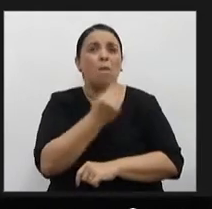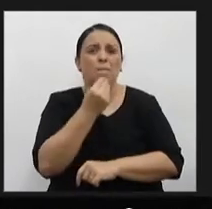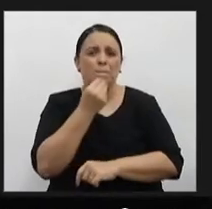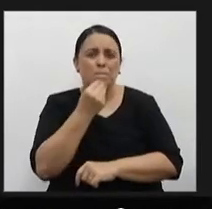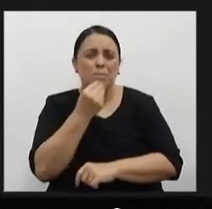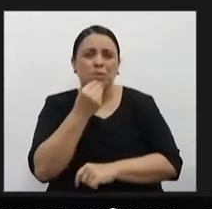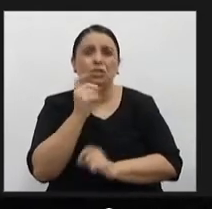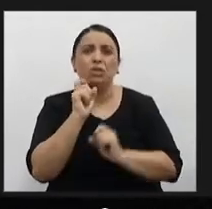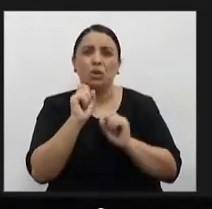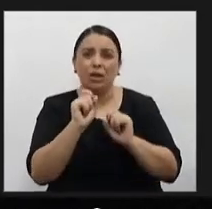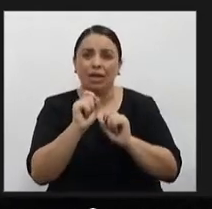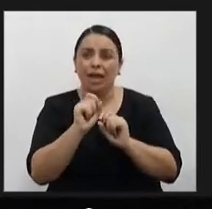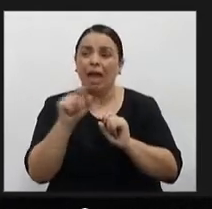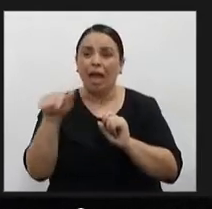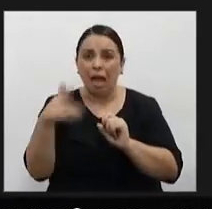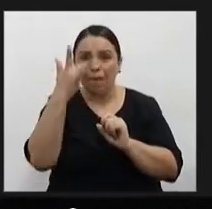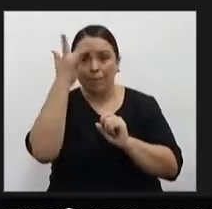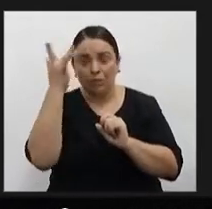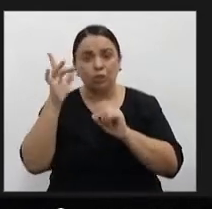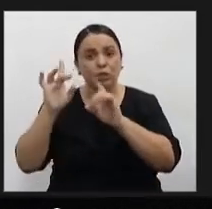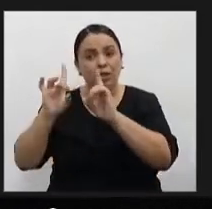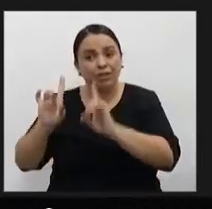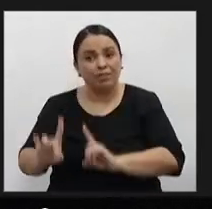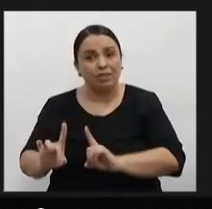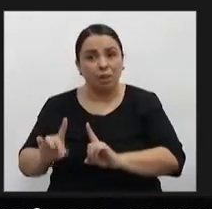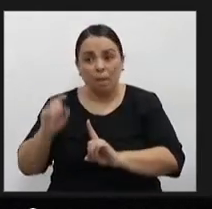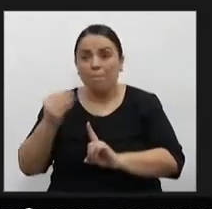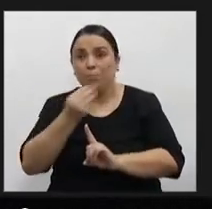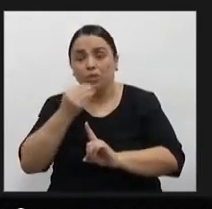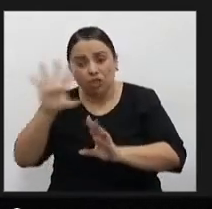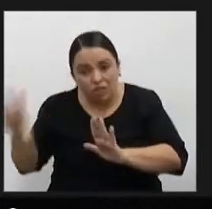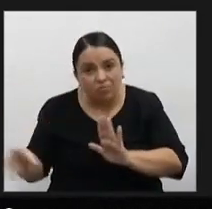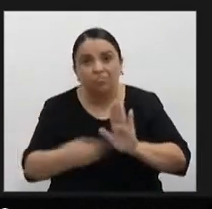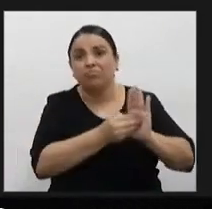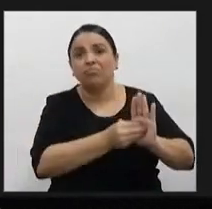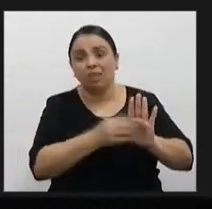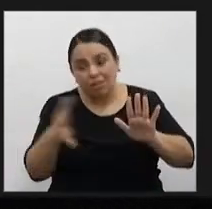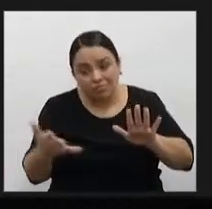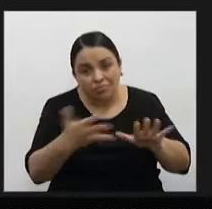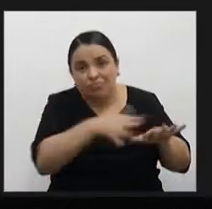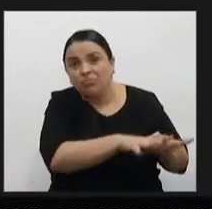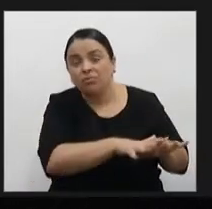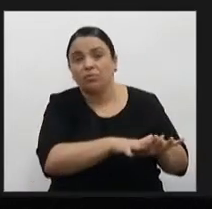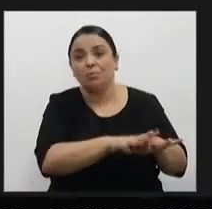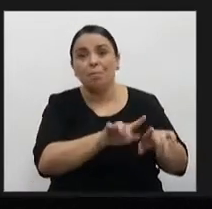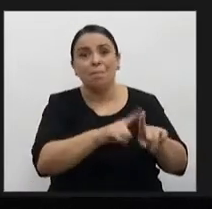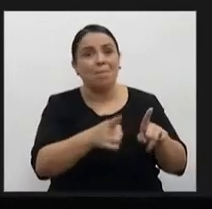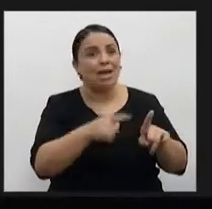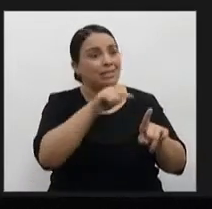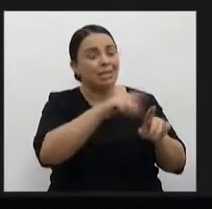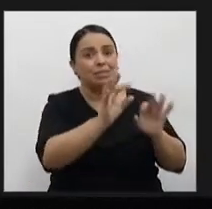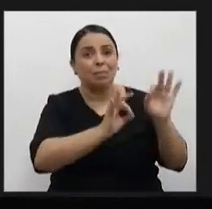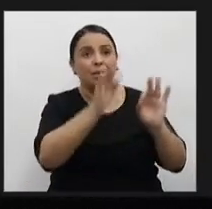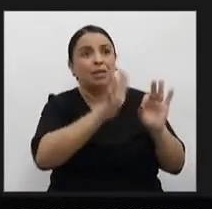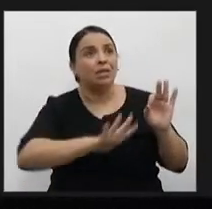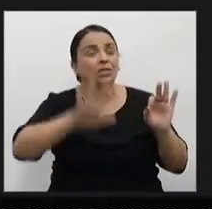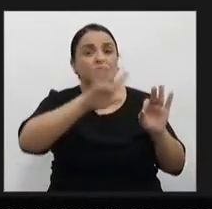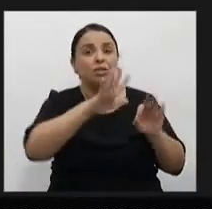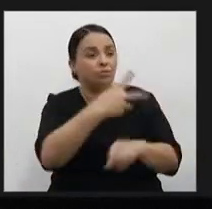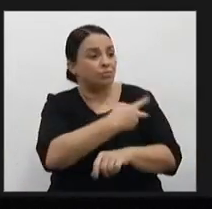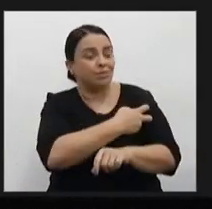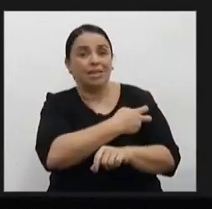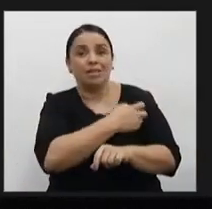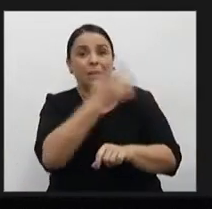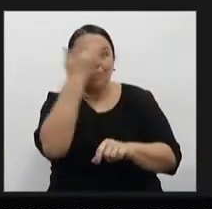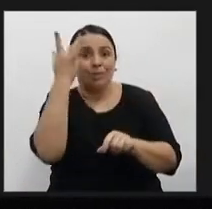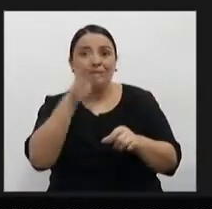com deficiência ficar segregada. Ela está sendo segregada dentro de um Plano Nacional de Imunização. Quando